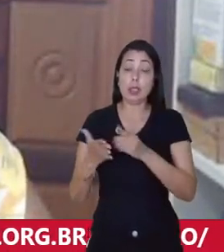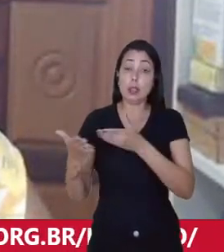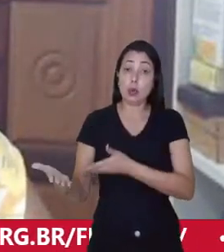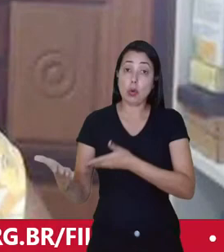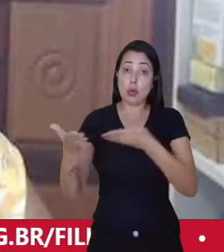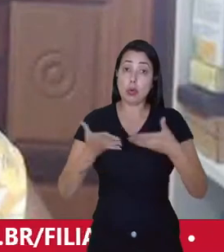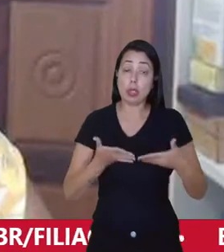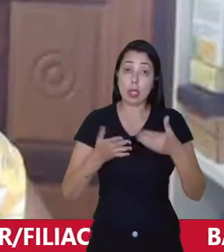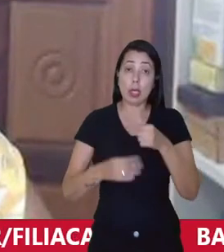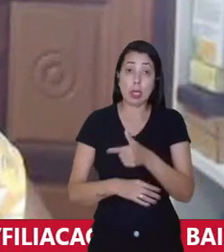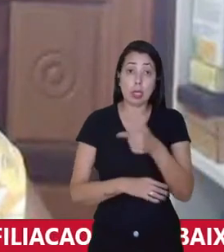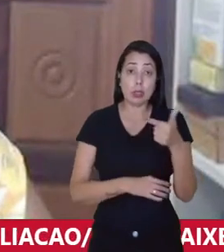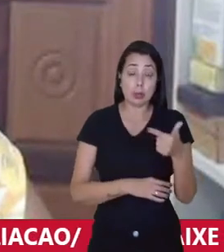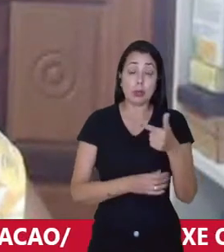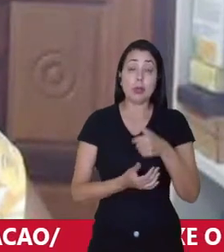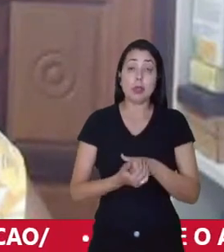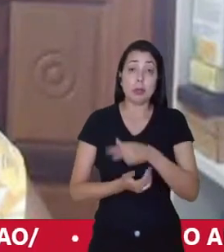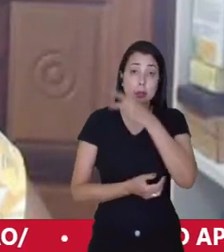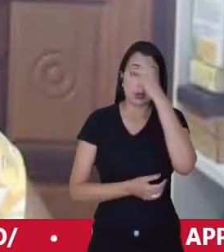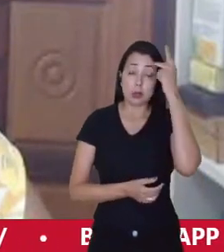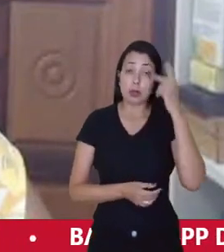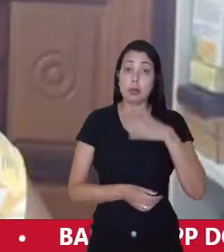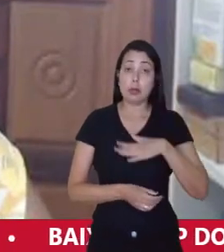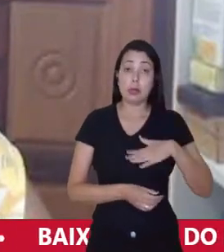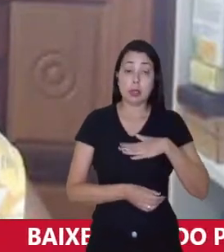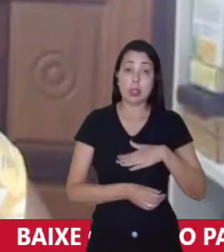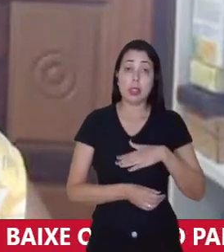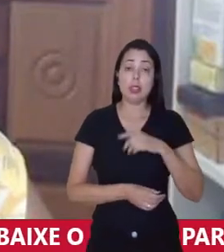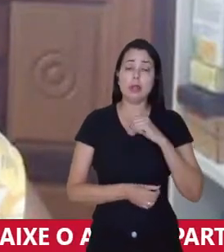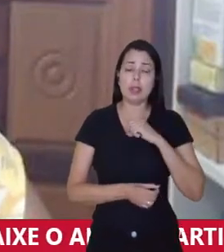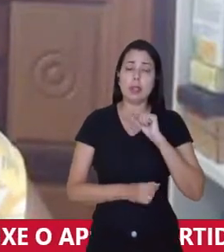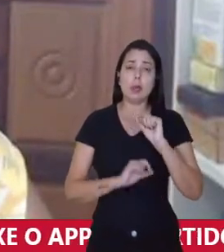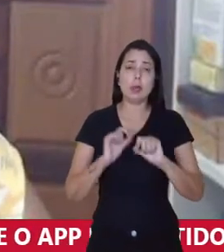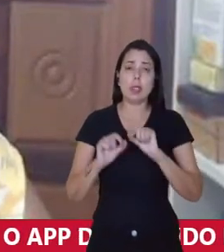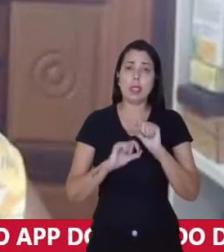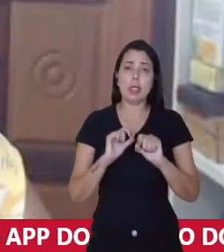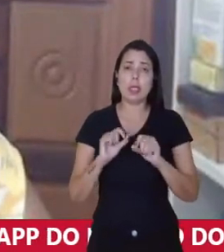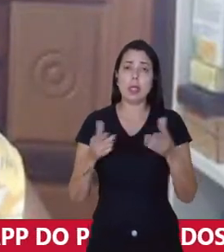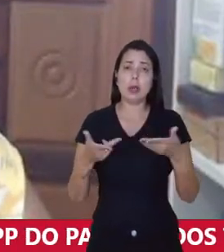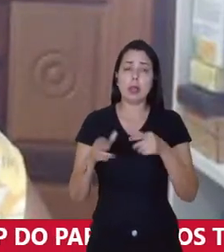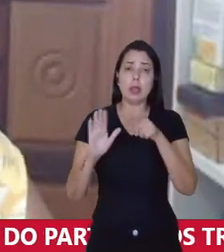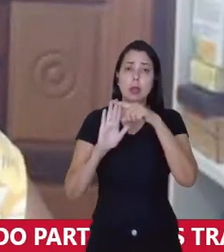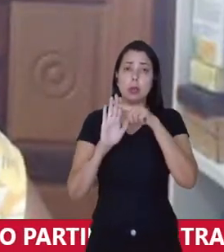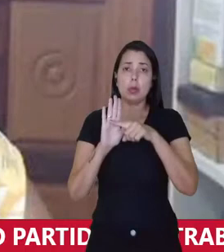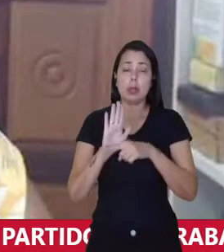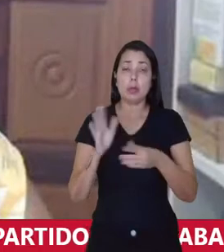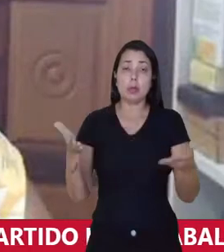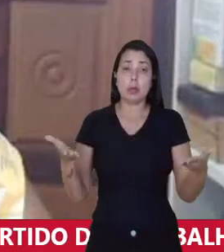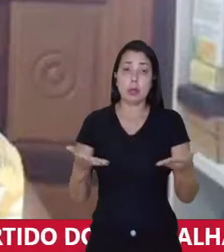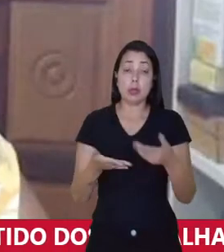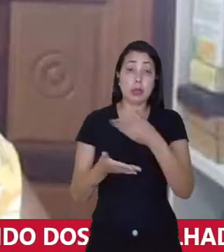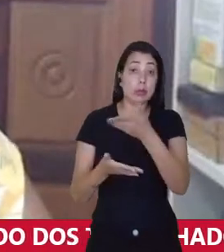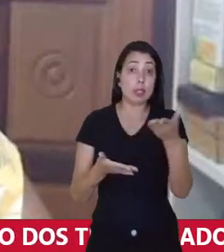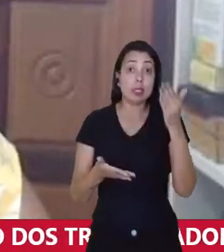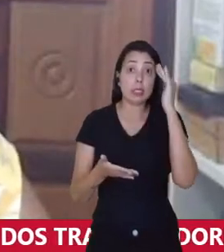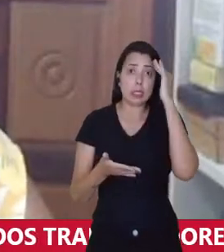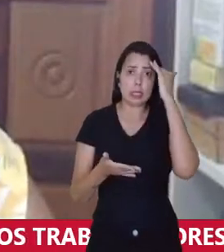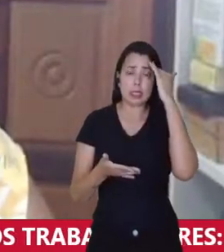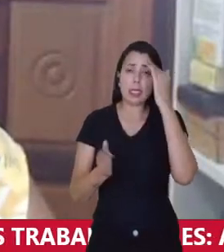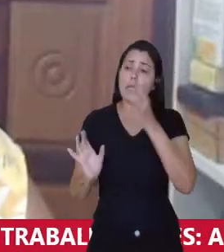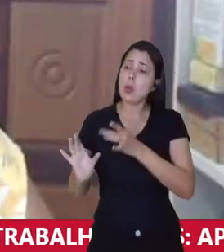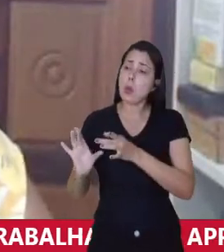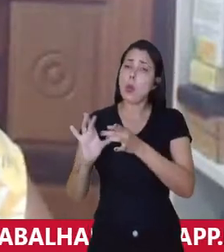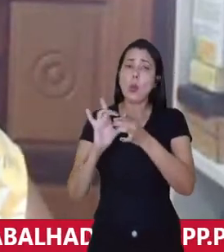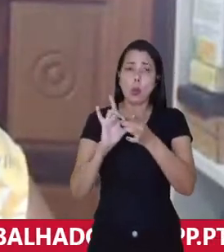nossas duas convidadas, eu quero fazer uma leitura da chamadinha do programa de hoje, para que vocês entendam o